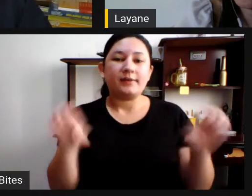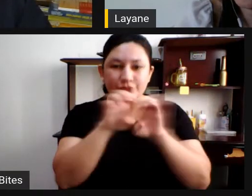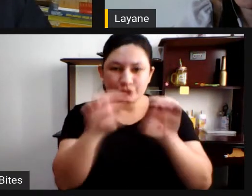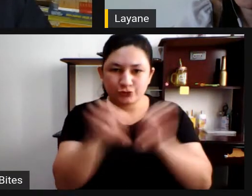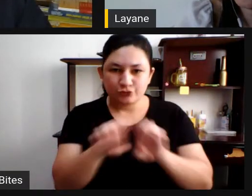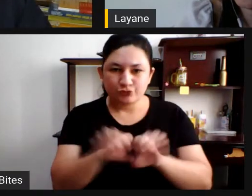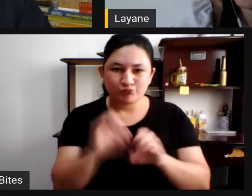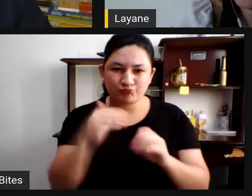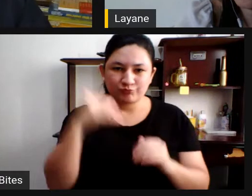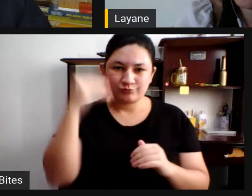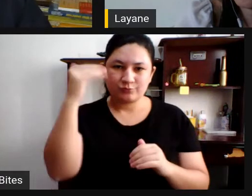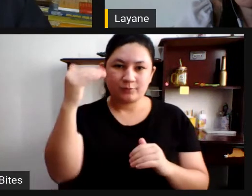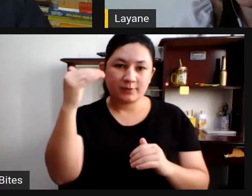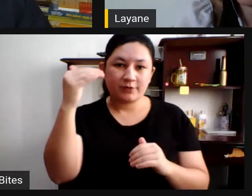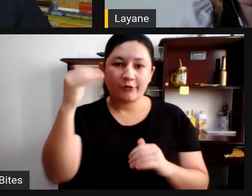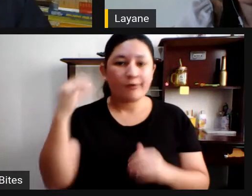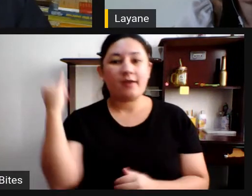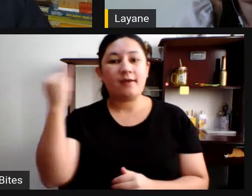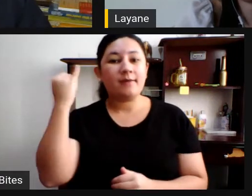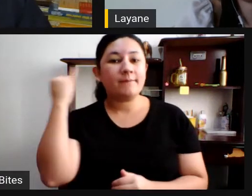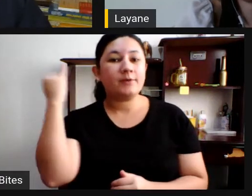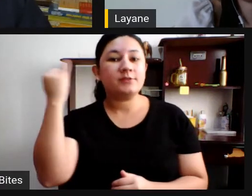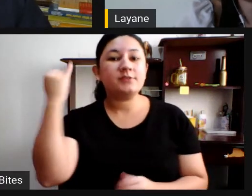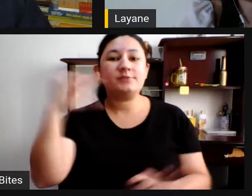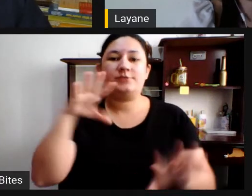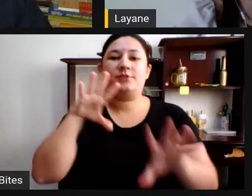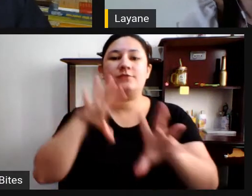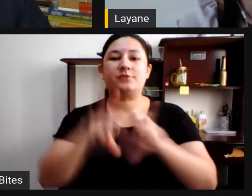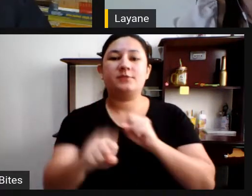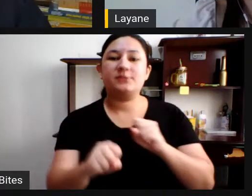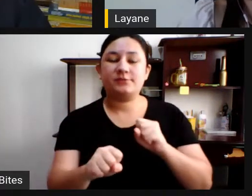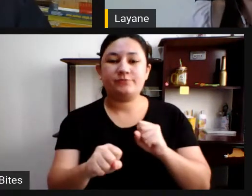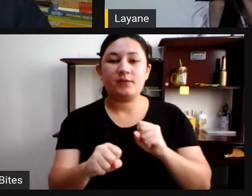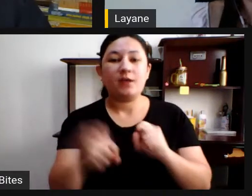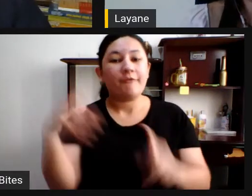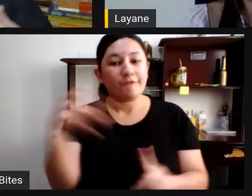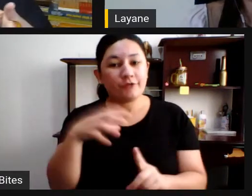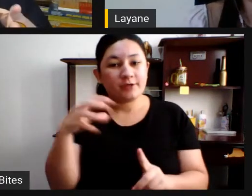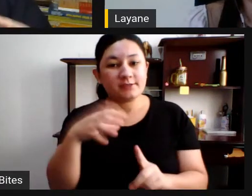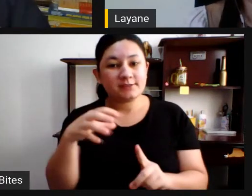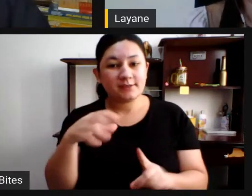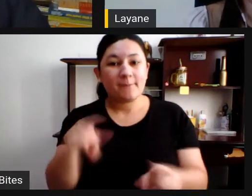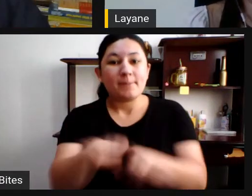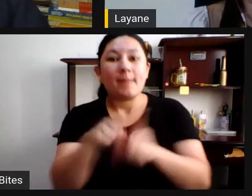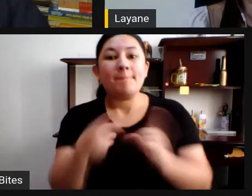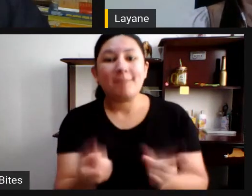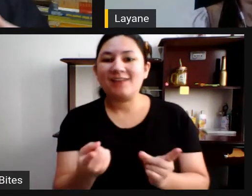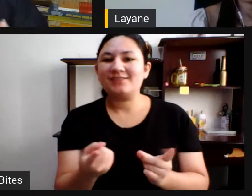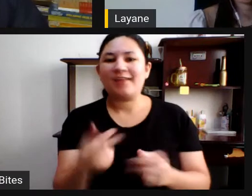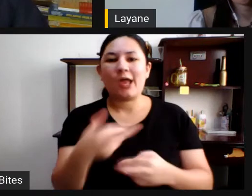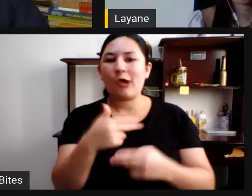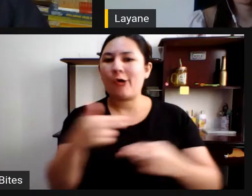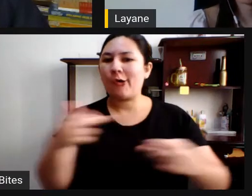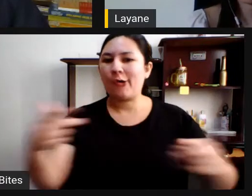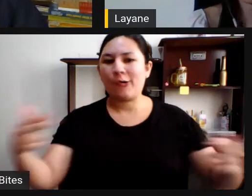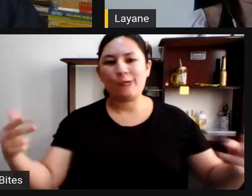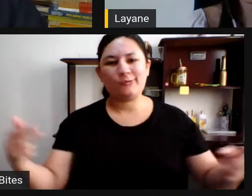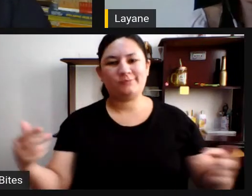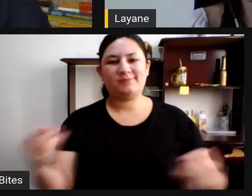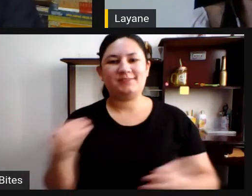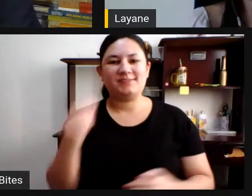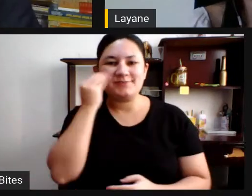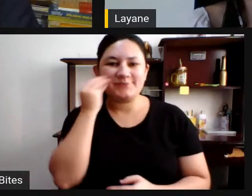é bastante definidor mas ele não é único não é a única coisa você tem experiências particulares da formação